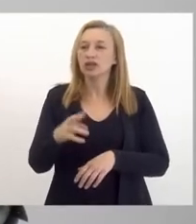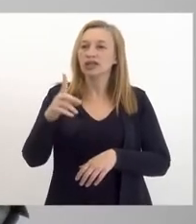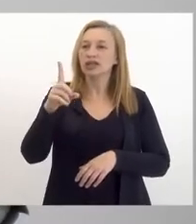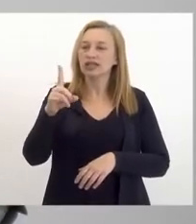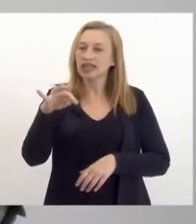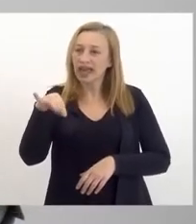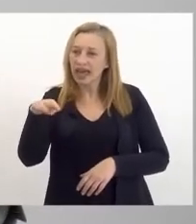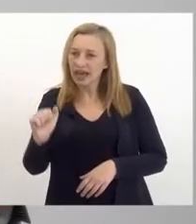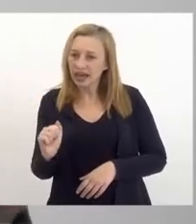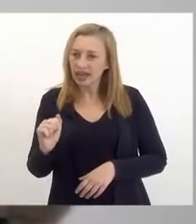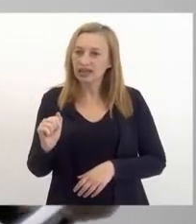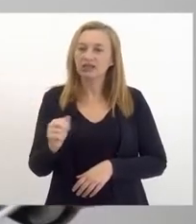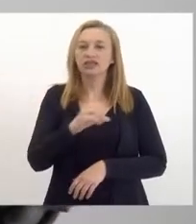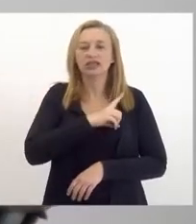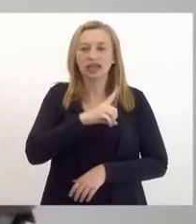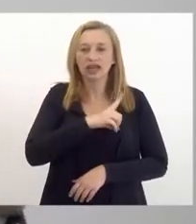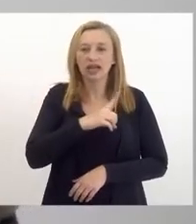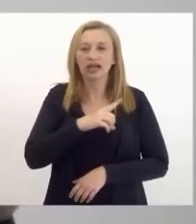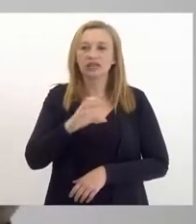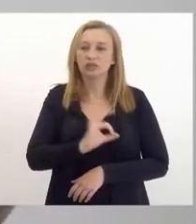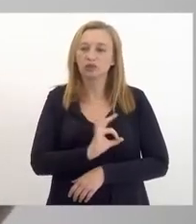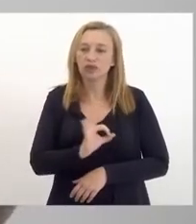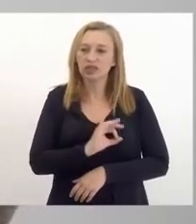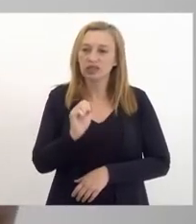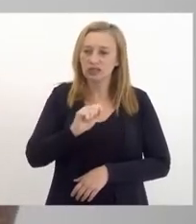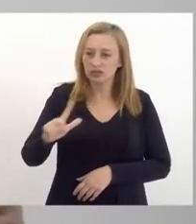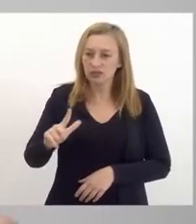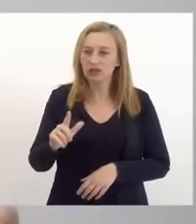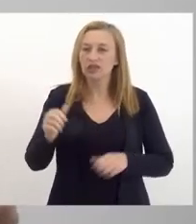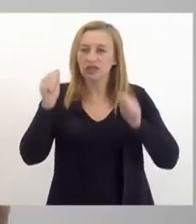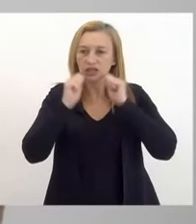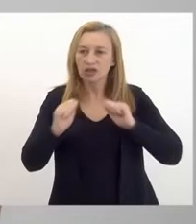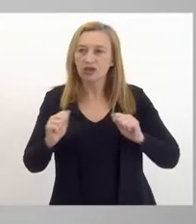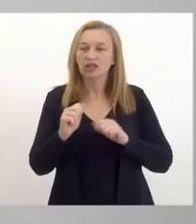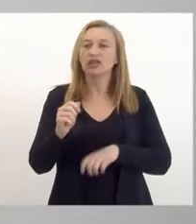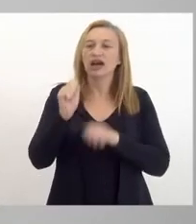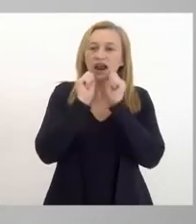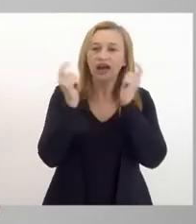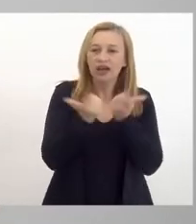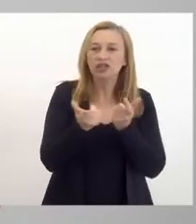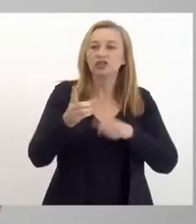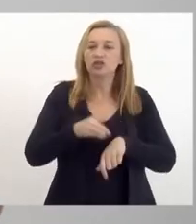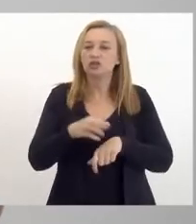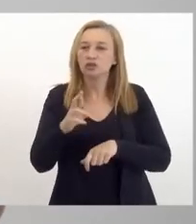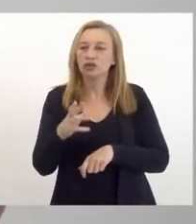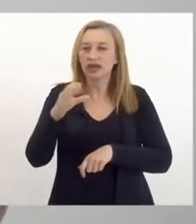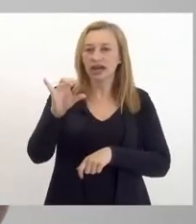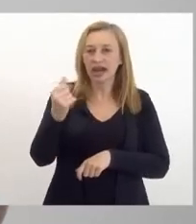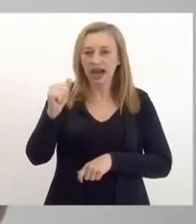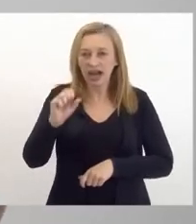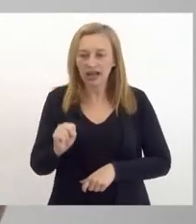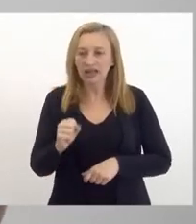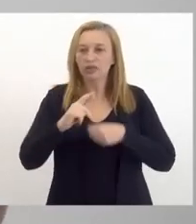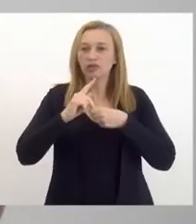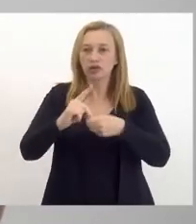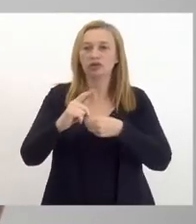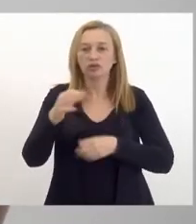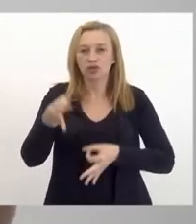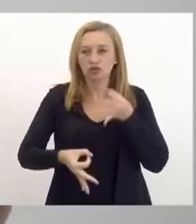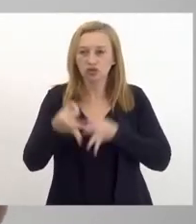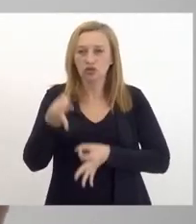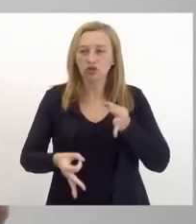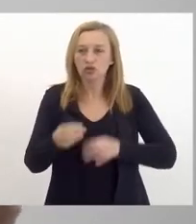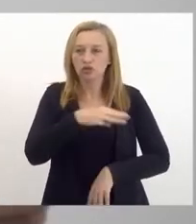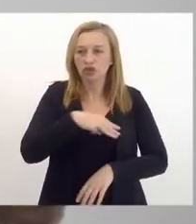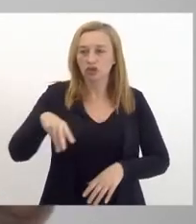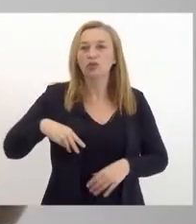Terra, delegada de Polícia Civil e assessoria da Alerge, doutora Carla Araújo, procuradora de Justiça, Ministério Público,